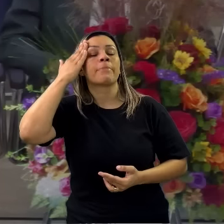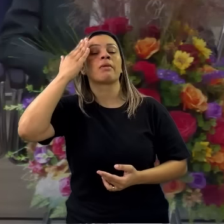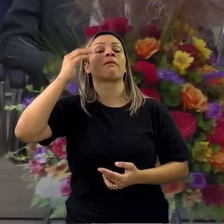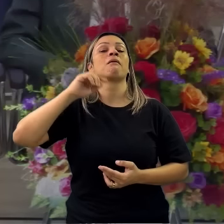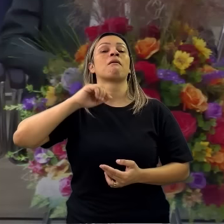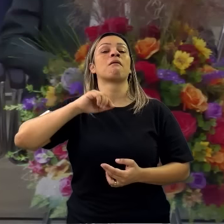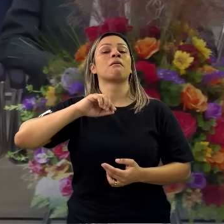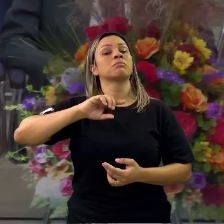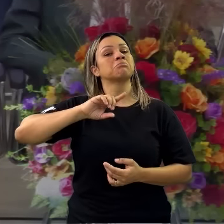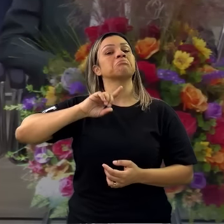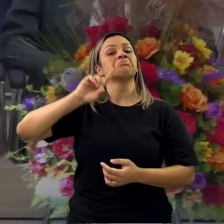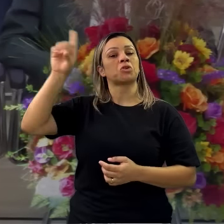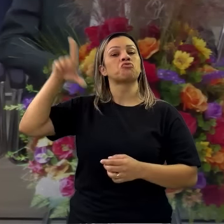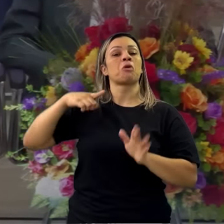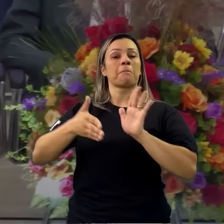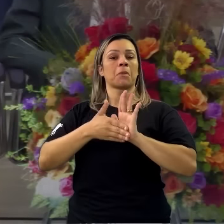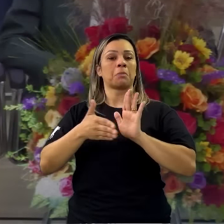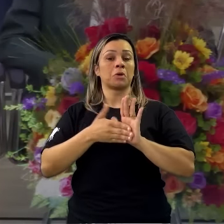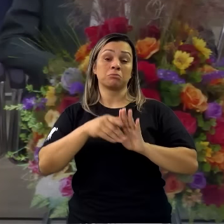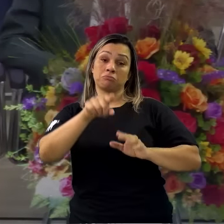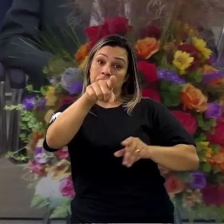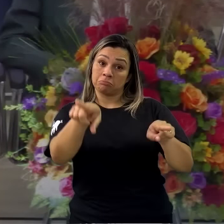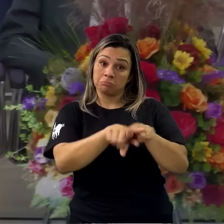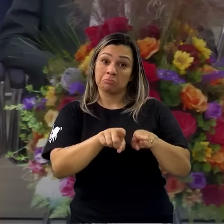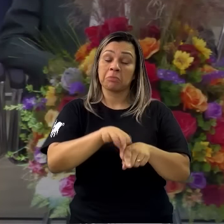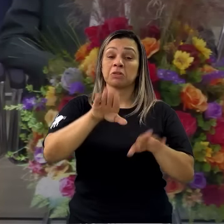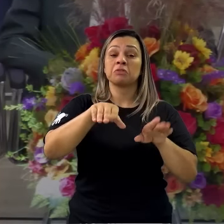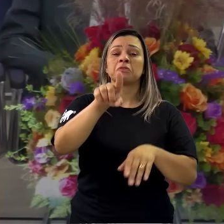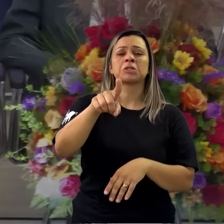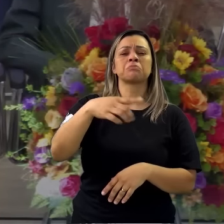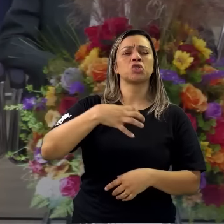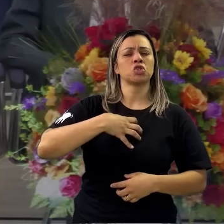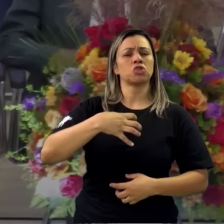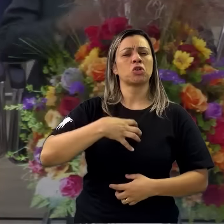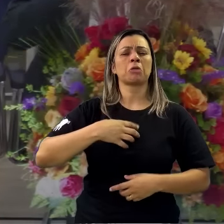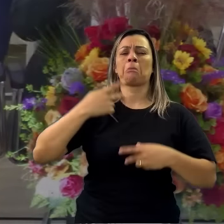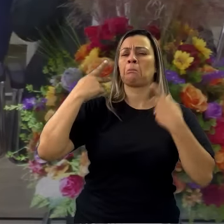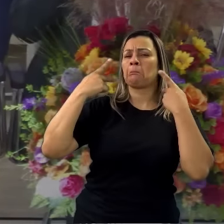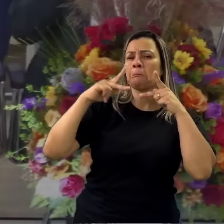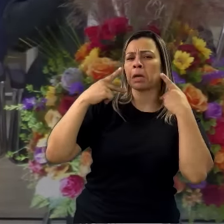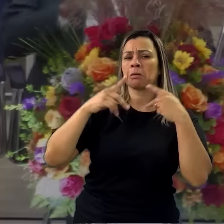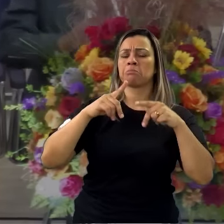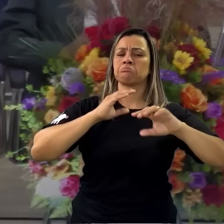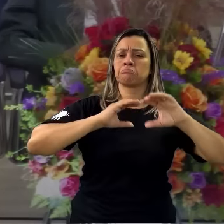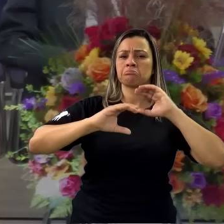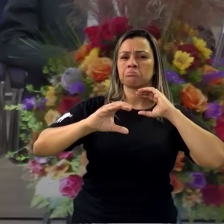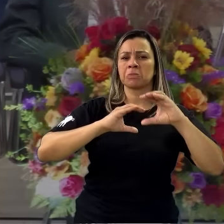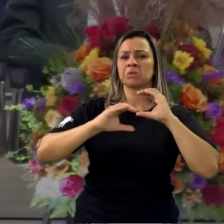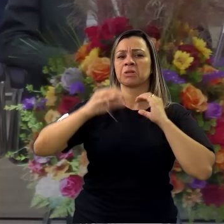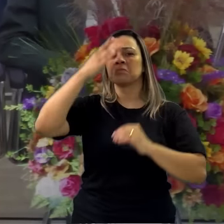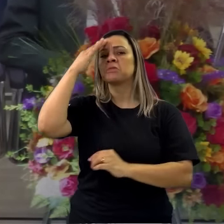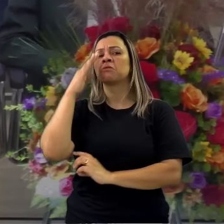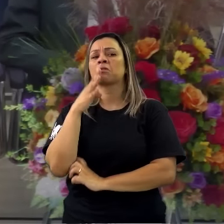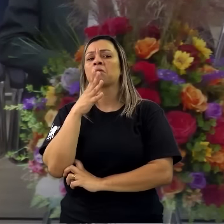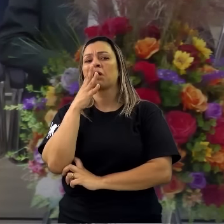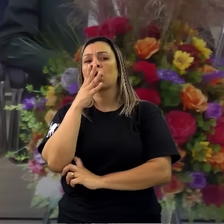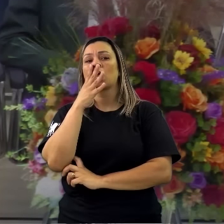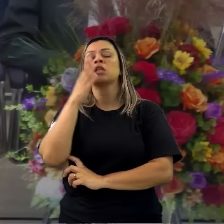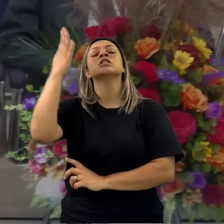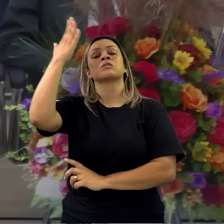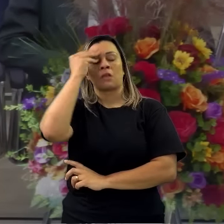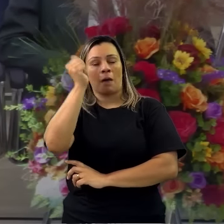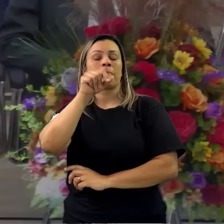de ver você de ver você se apresentar Deus seja no louvor na palavra Cântico enfim como seja mas tem pessoas que